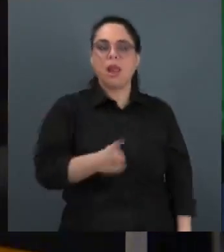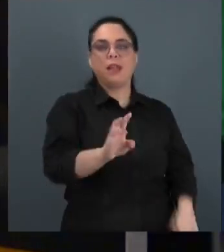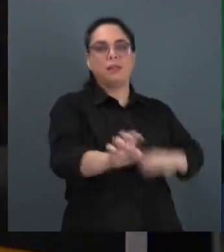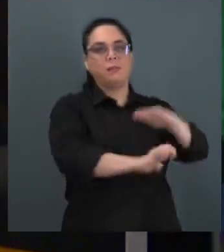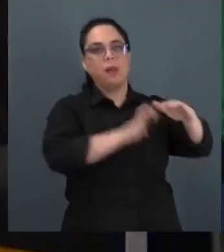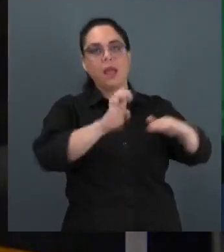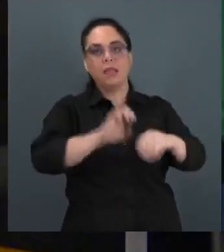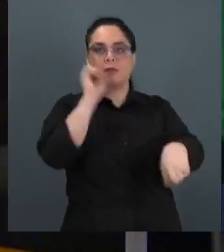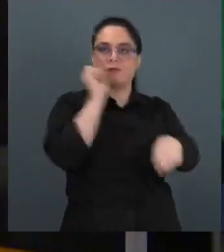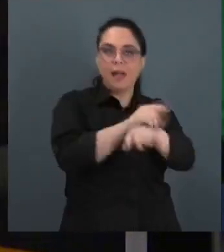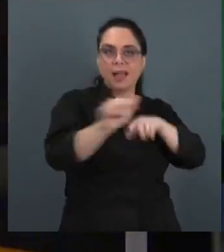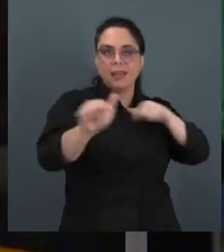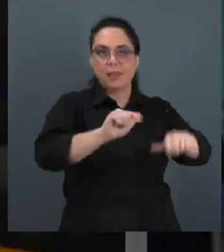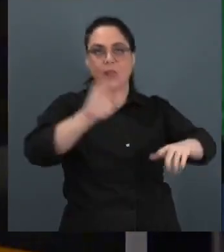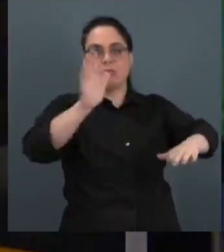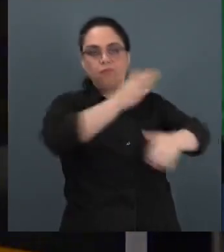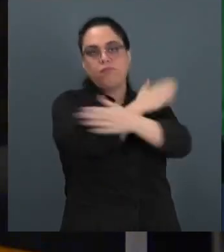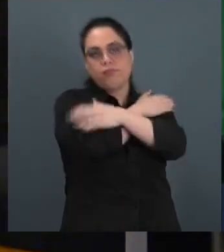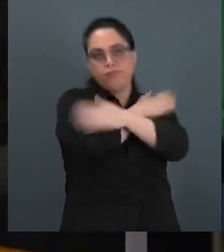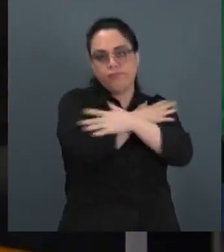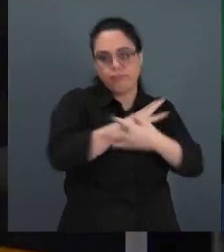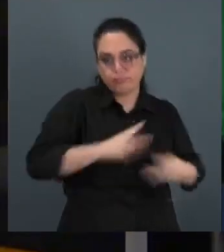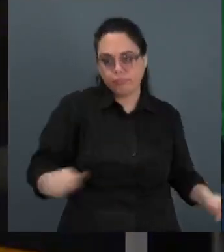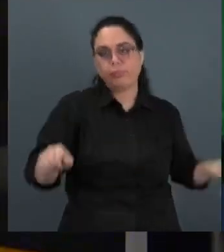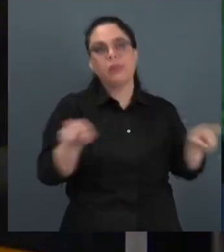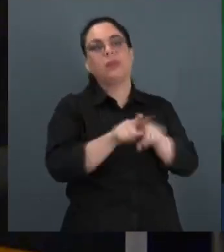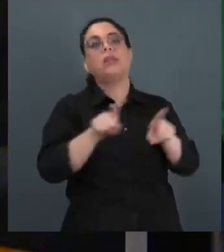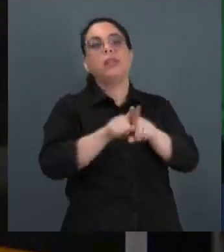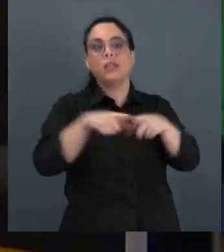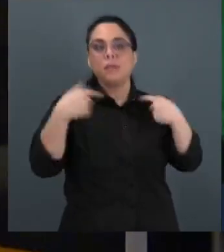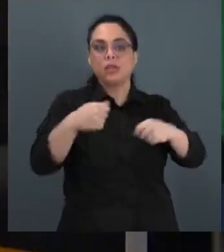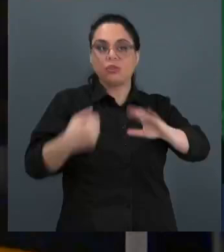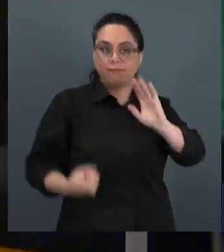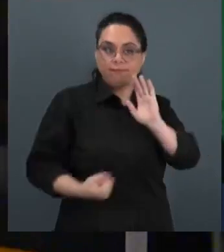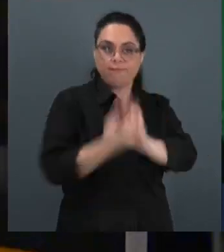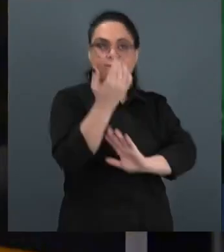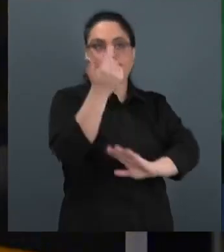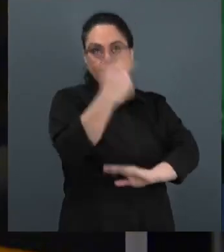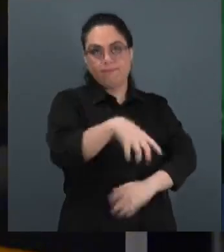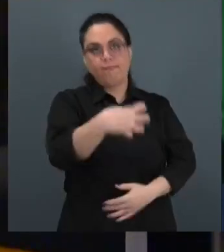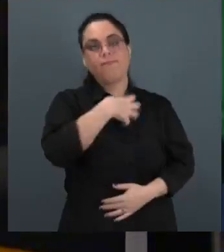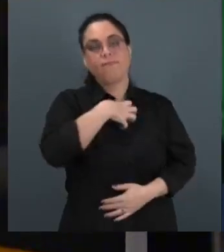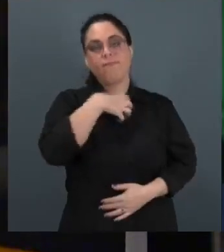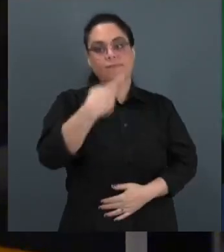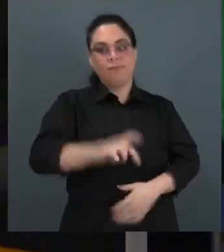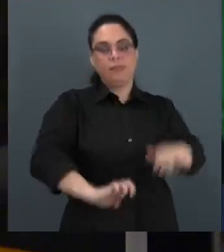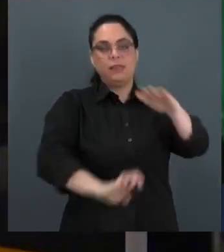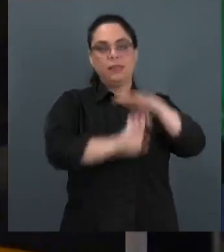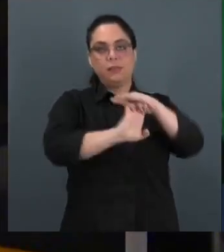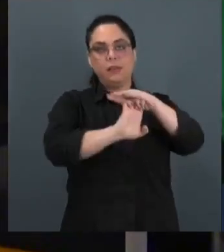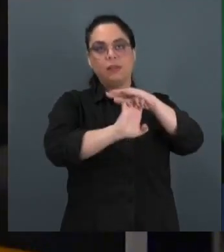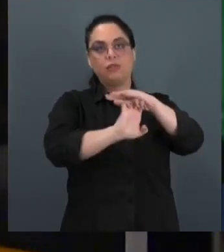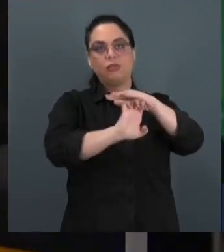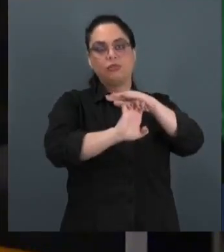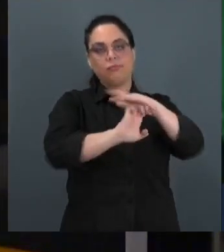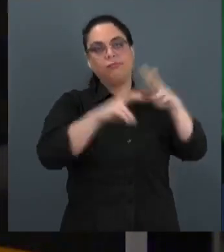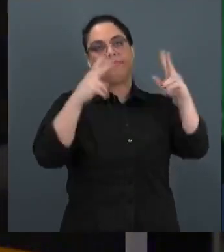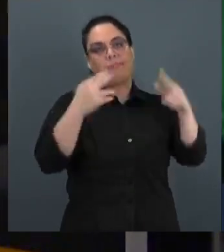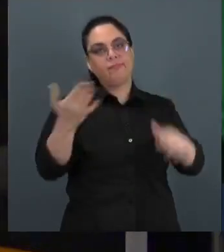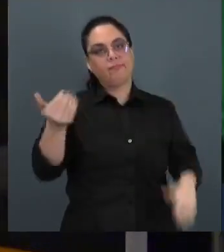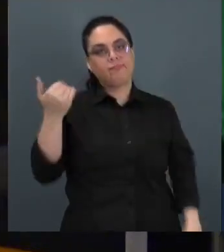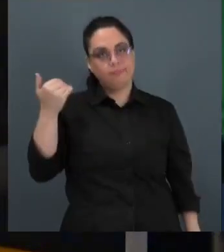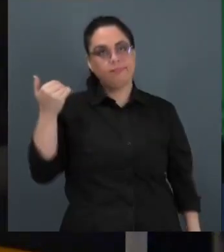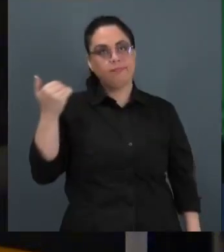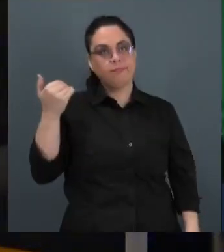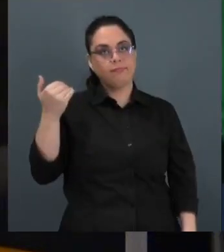desemprego, desalento e a necessidade de refundarmos o Estado brasileiro, que ocorreu com o